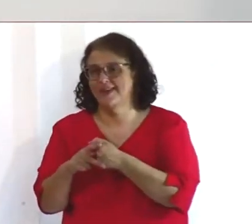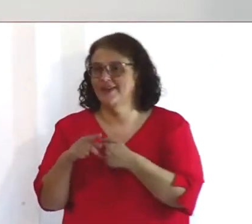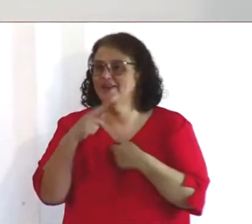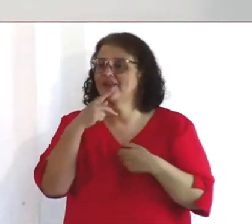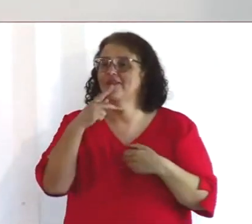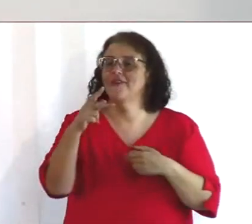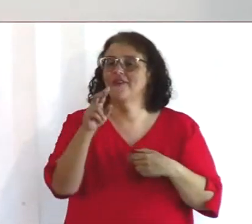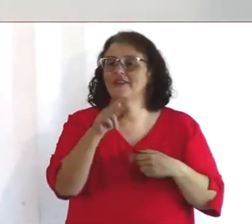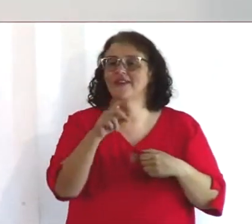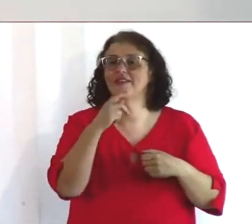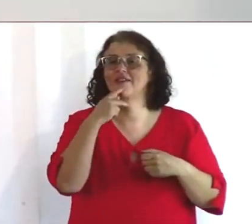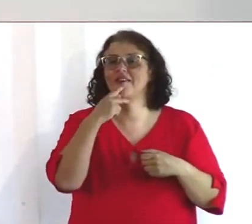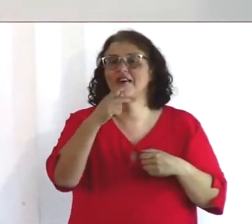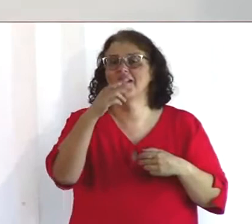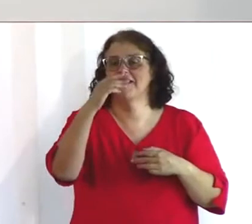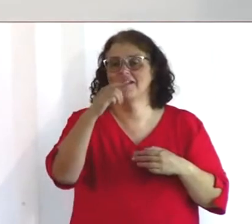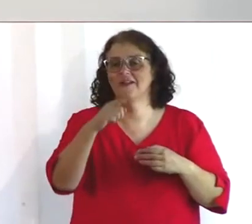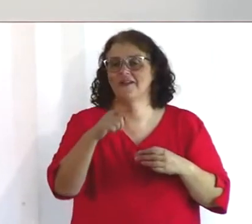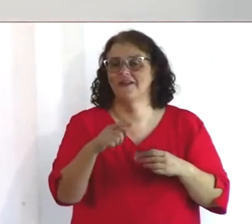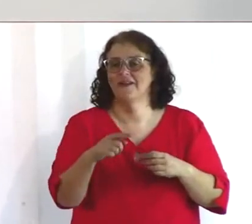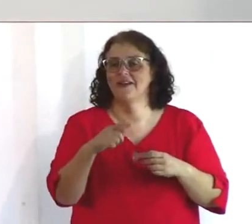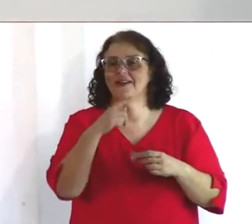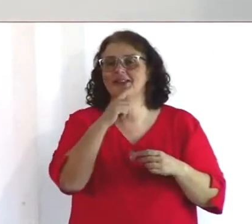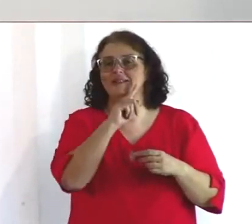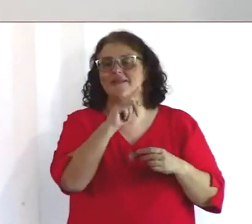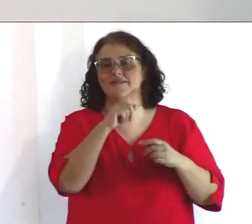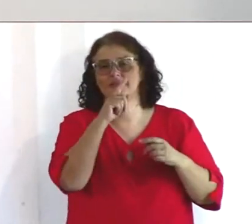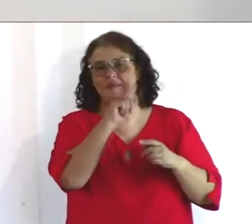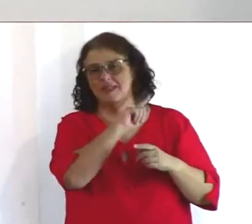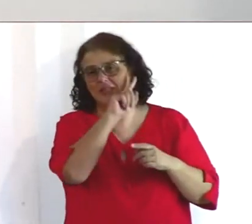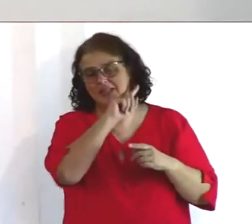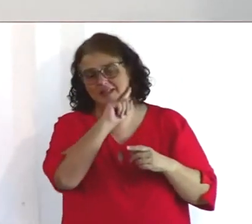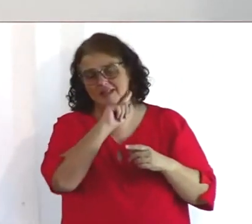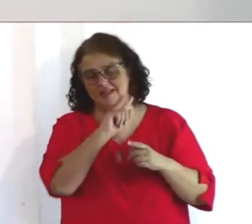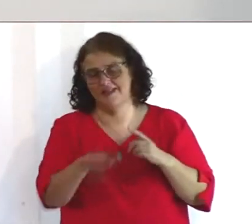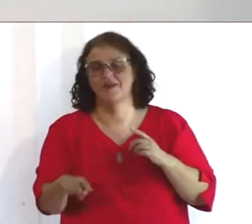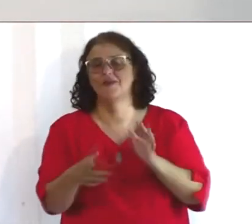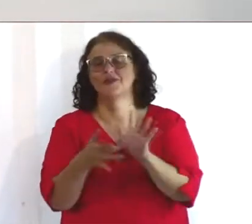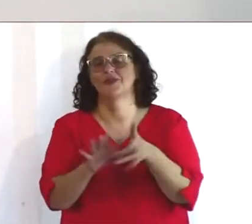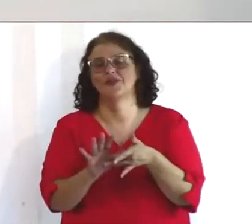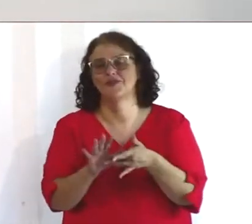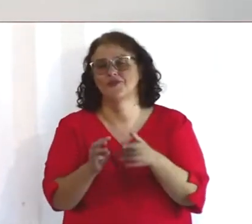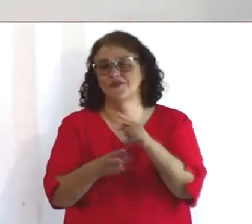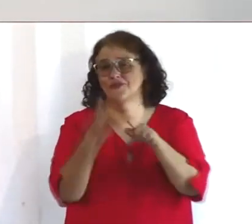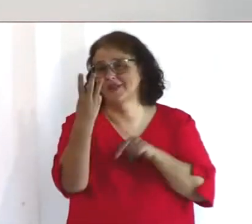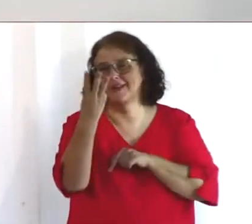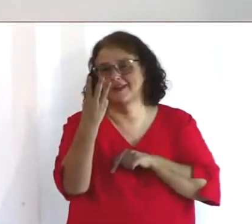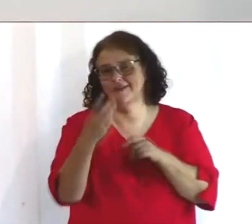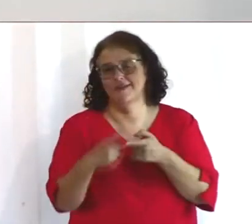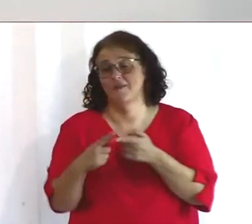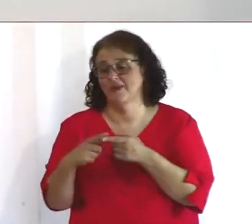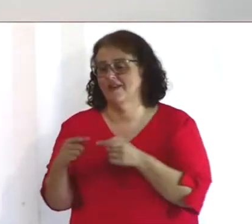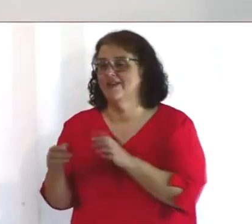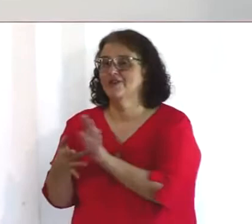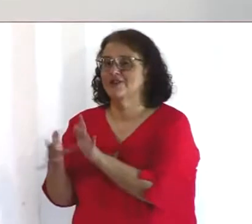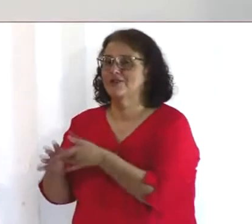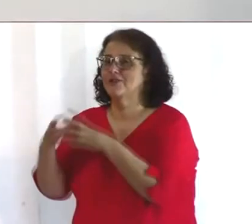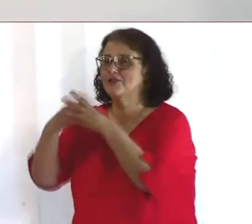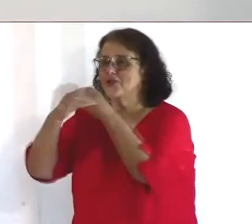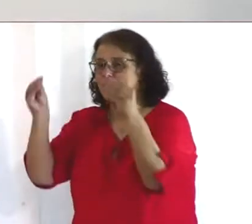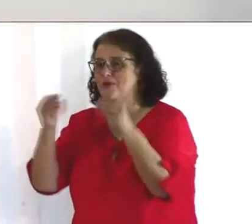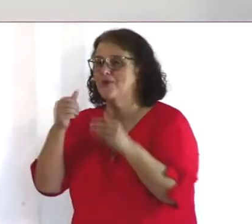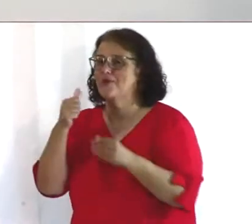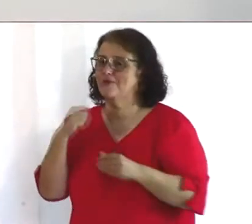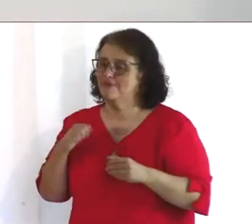Aqui tem algumas coisas que sempre são importantes falar, né? Os líderes religiosos eram casados,